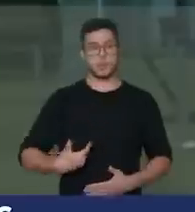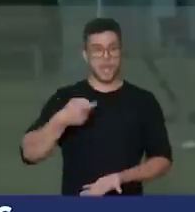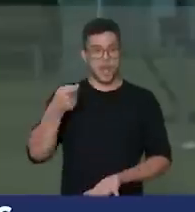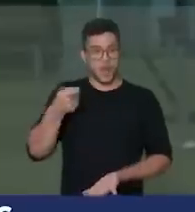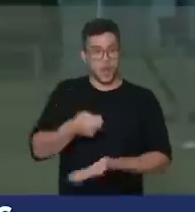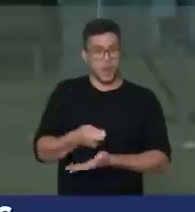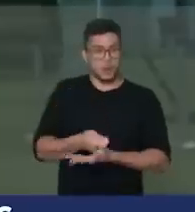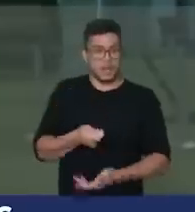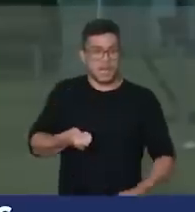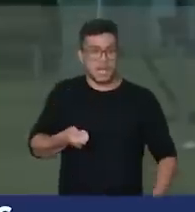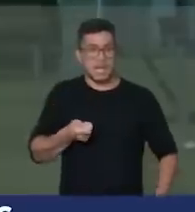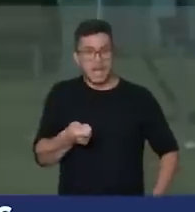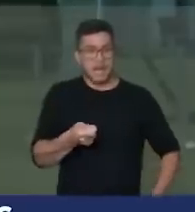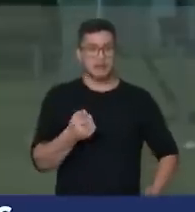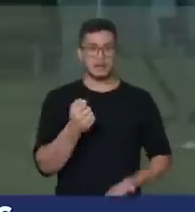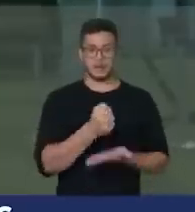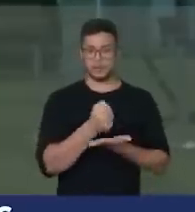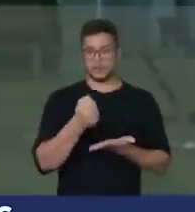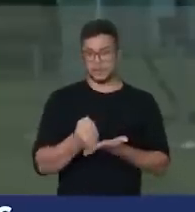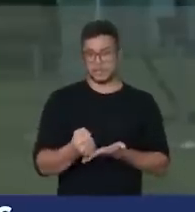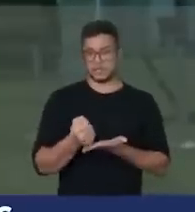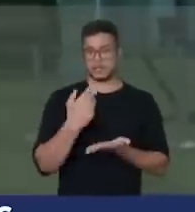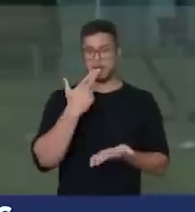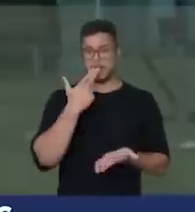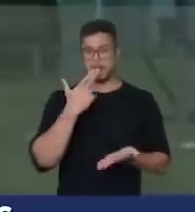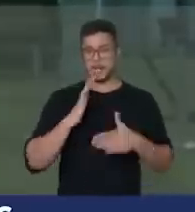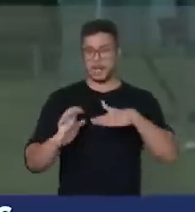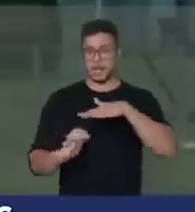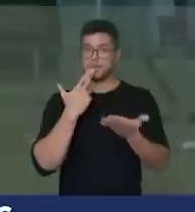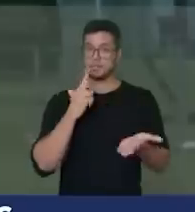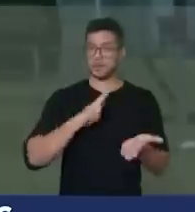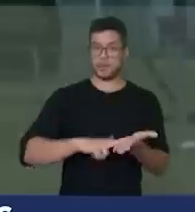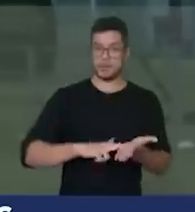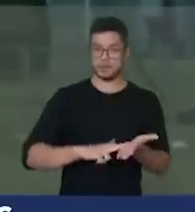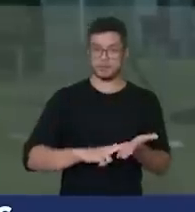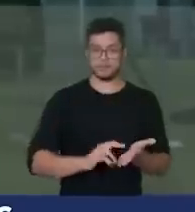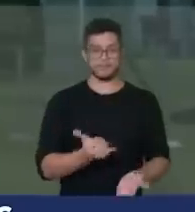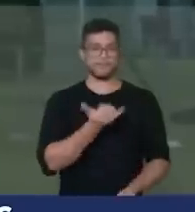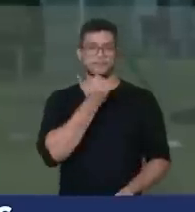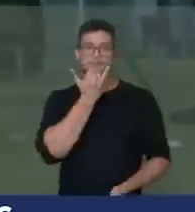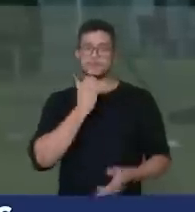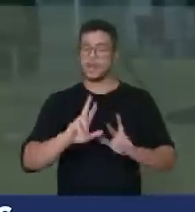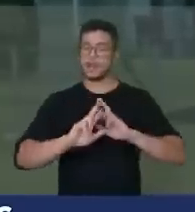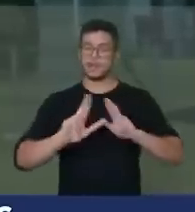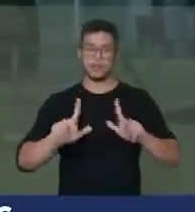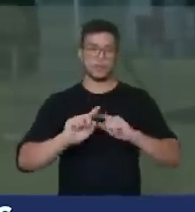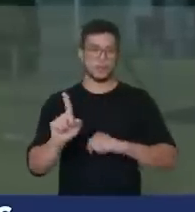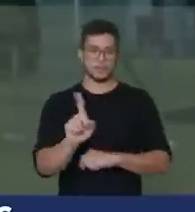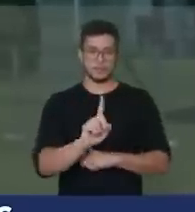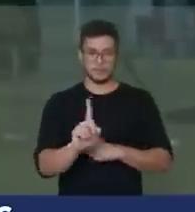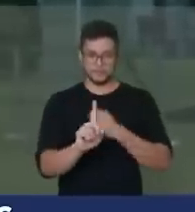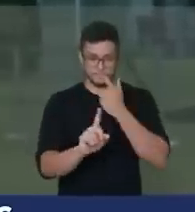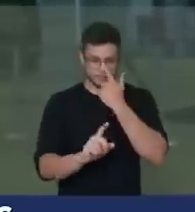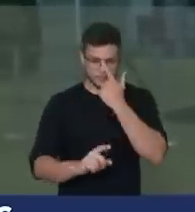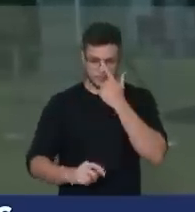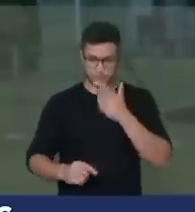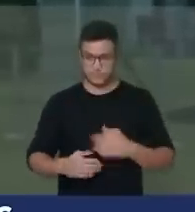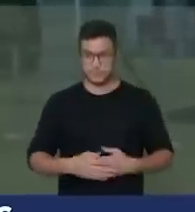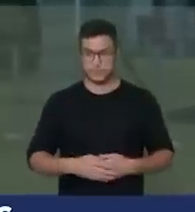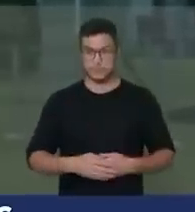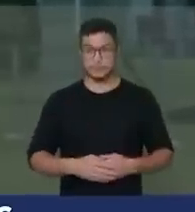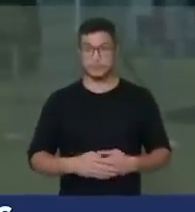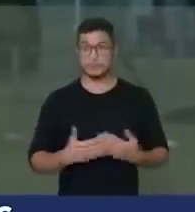irá ser forçada a contratar os Correios obrigatoriamente, mesmo com os preços maiores, é uma inverdade, isso não está de forma alguma no projeto. Dizer